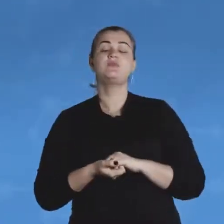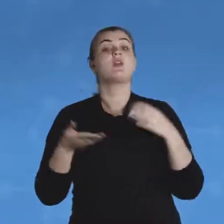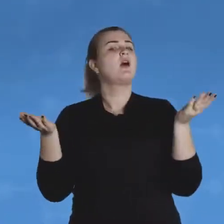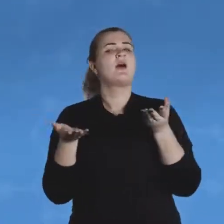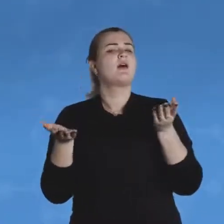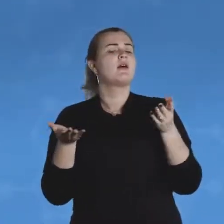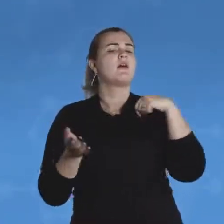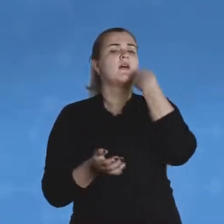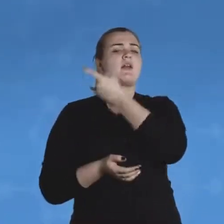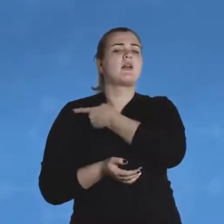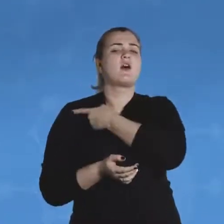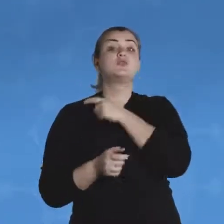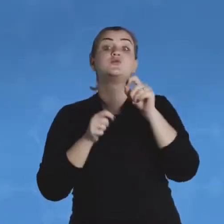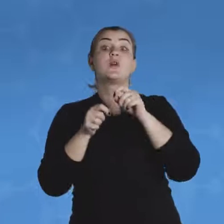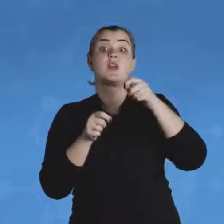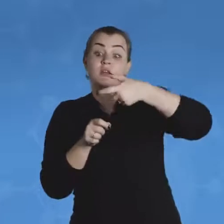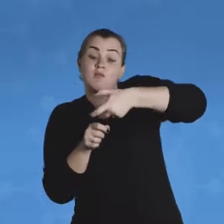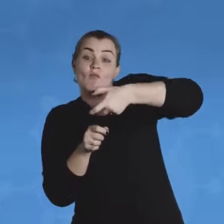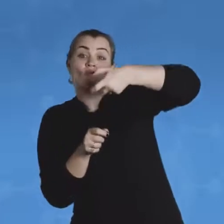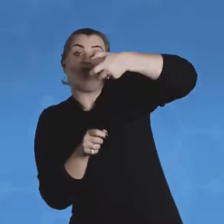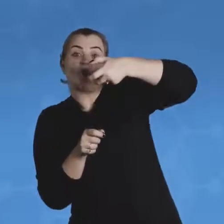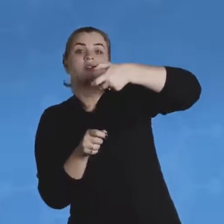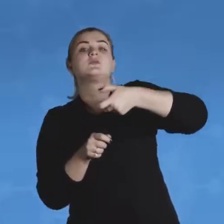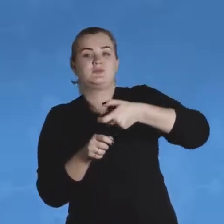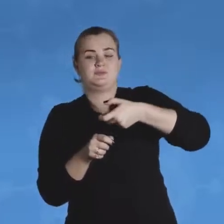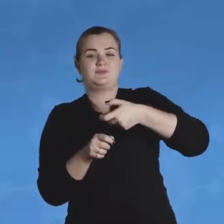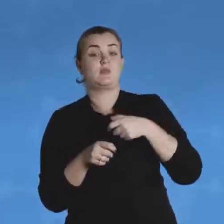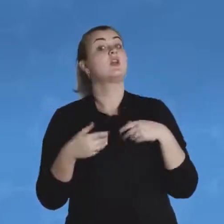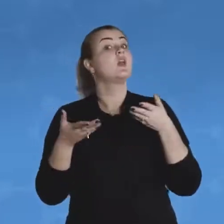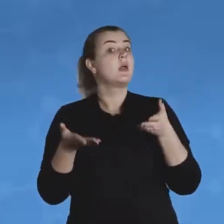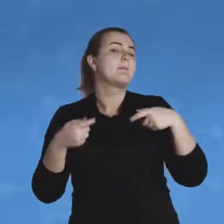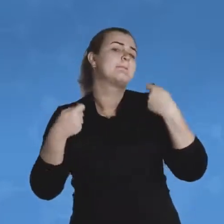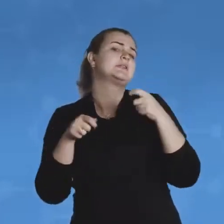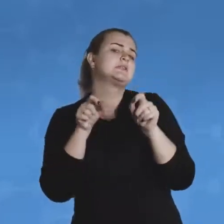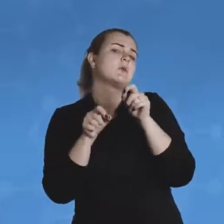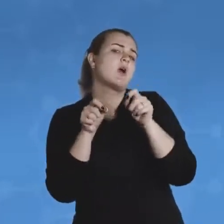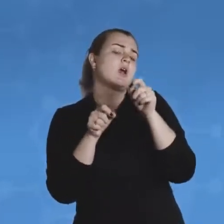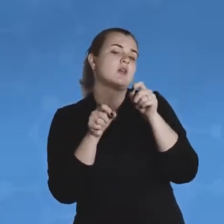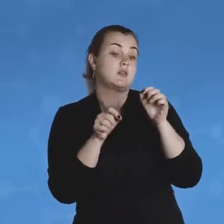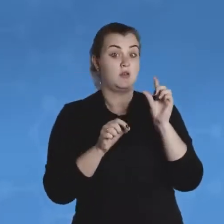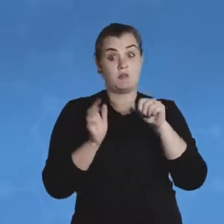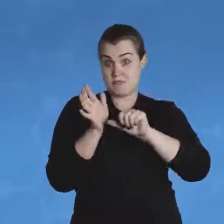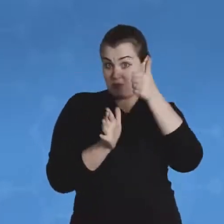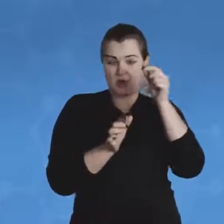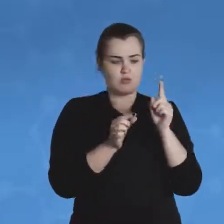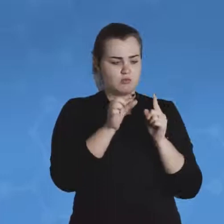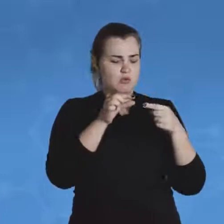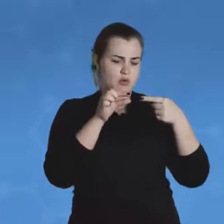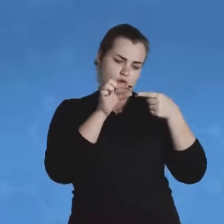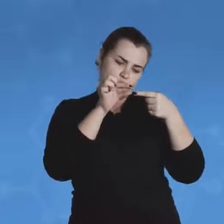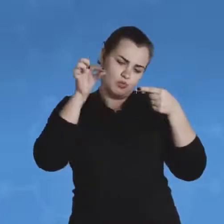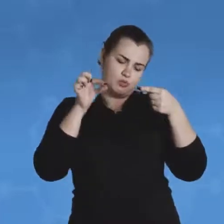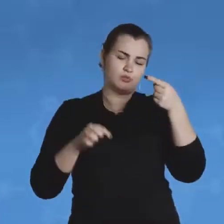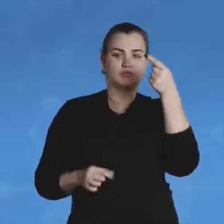vamos realizar a aspiração da insulina. Para isso, você deve 1. retirar a tampa do êmbolo. Deixe